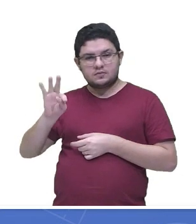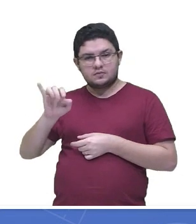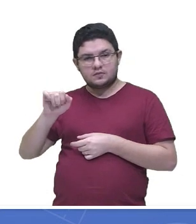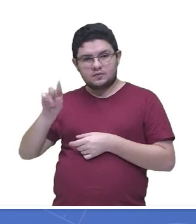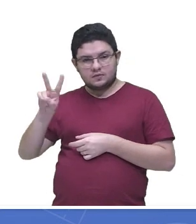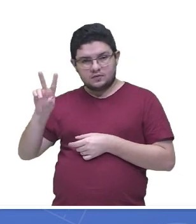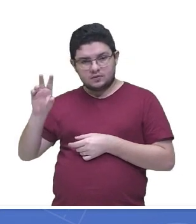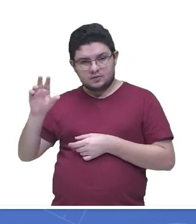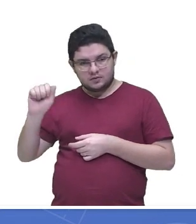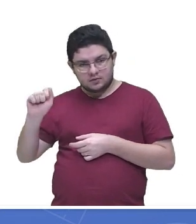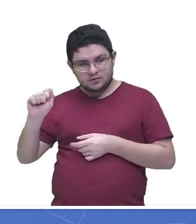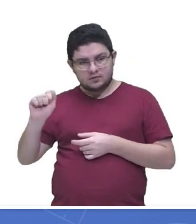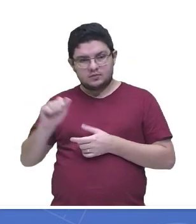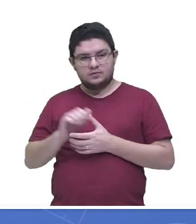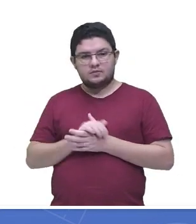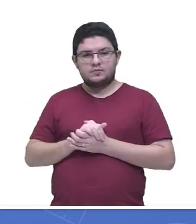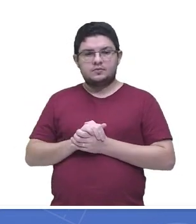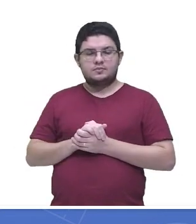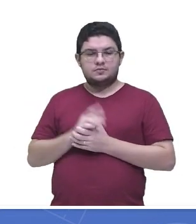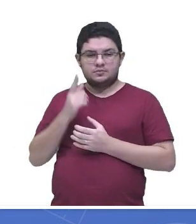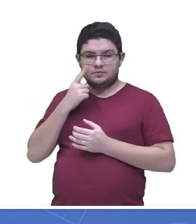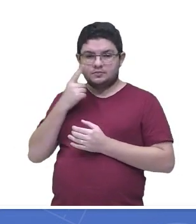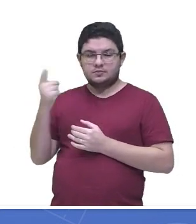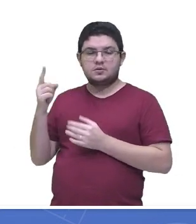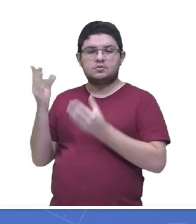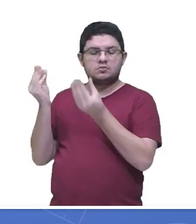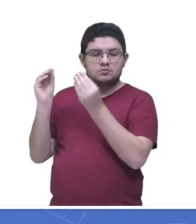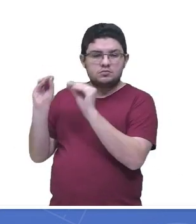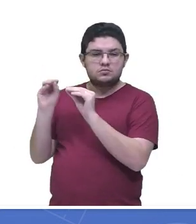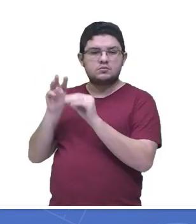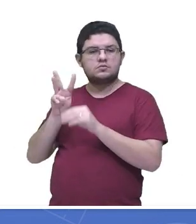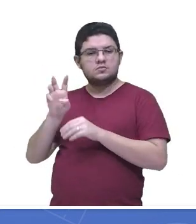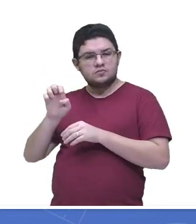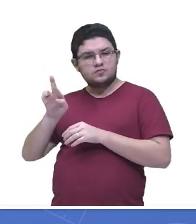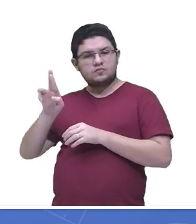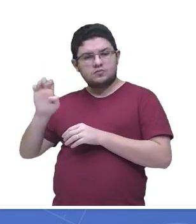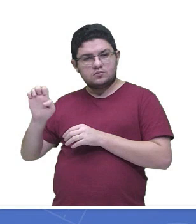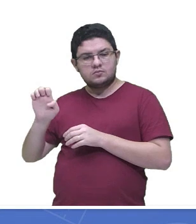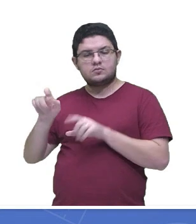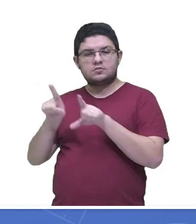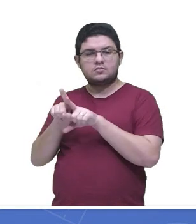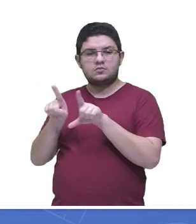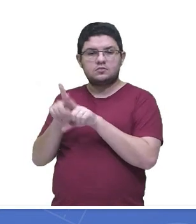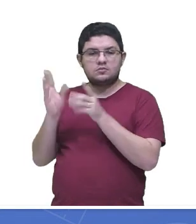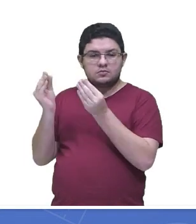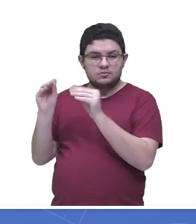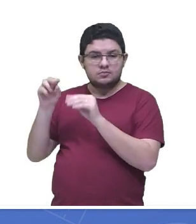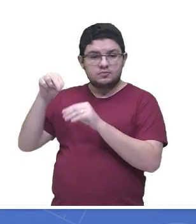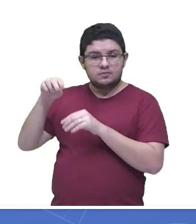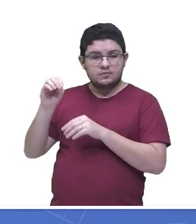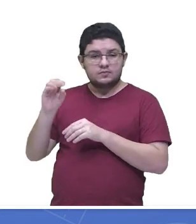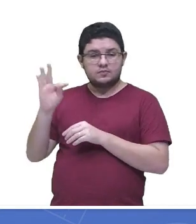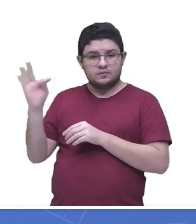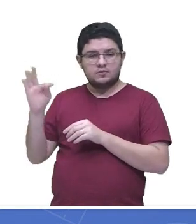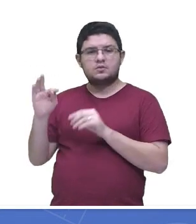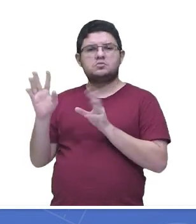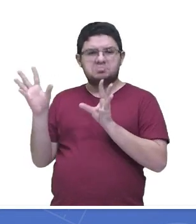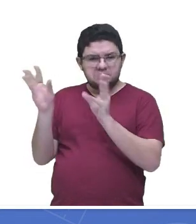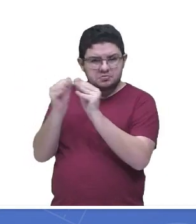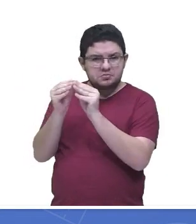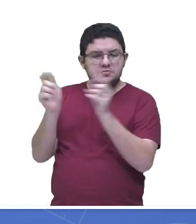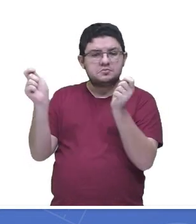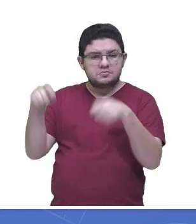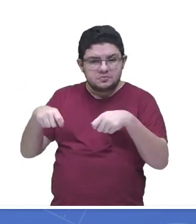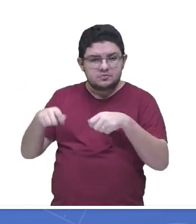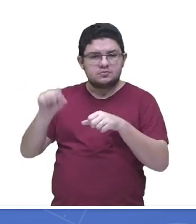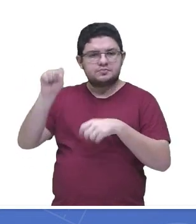visiting a museum. They were not visiting a museum. Eu poderia abreviar? Sim, sem problema nenhum.